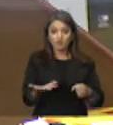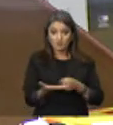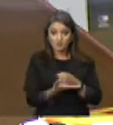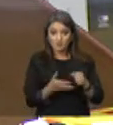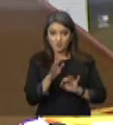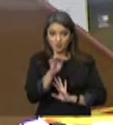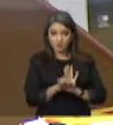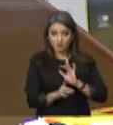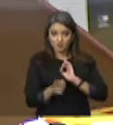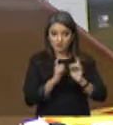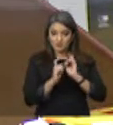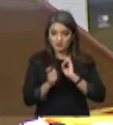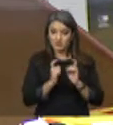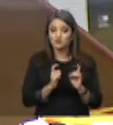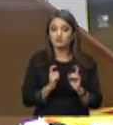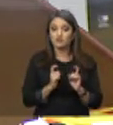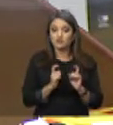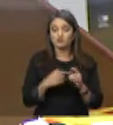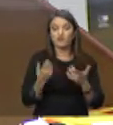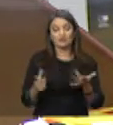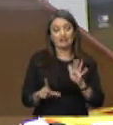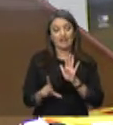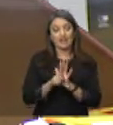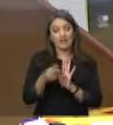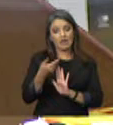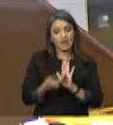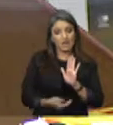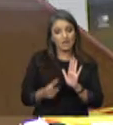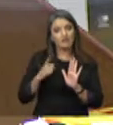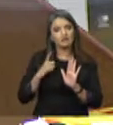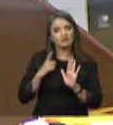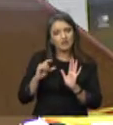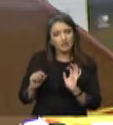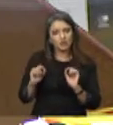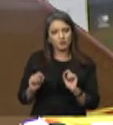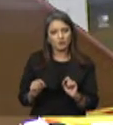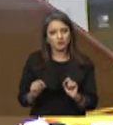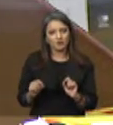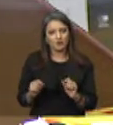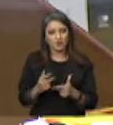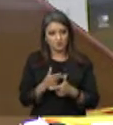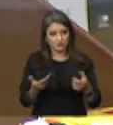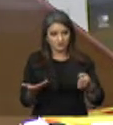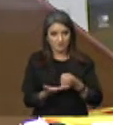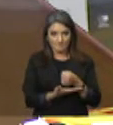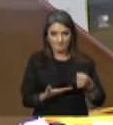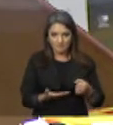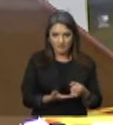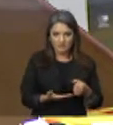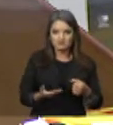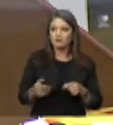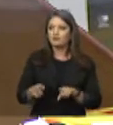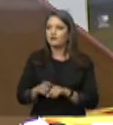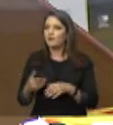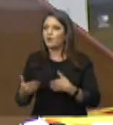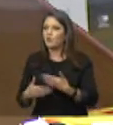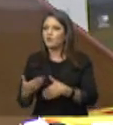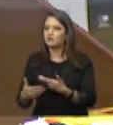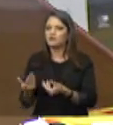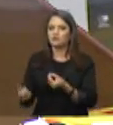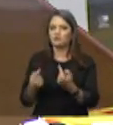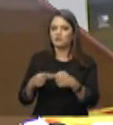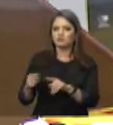princípios do direito administrativo sancionador O legislador em tentou assimilar os postulados elementares do direito sancionador o processo de improbidade